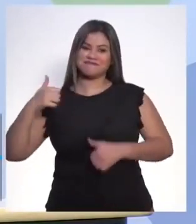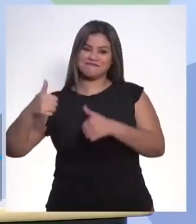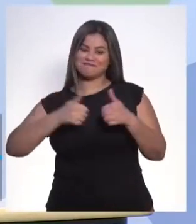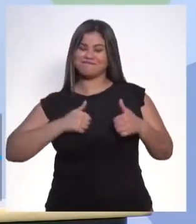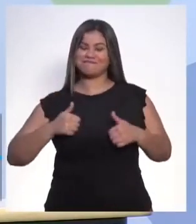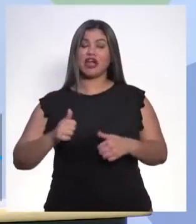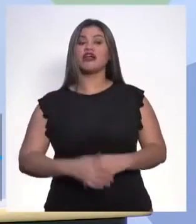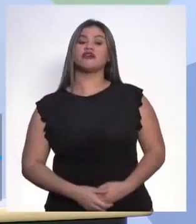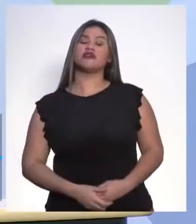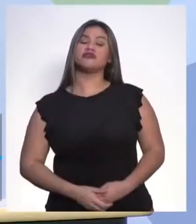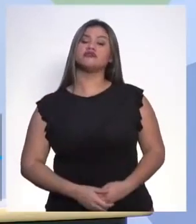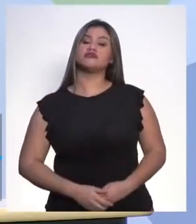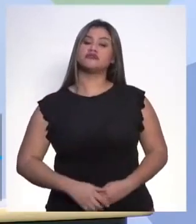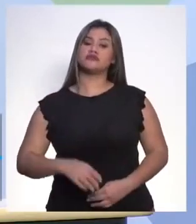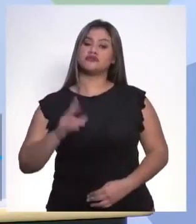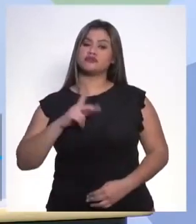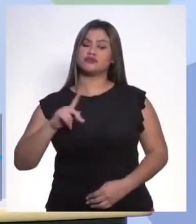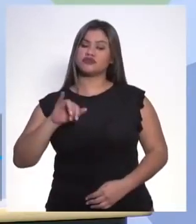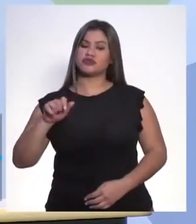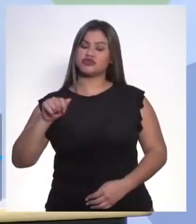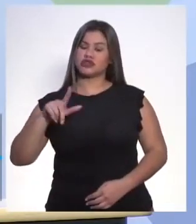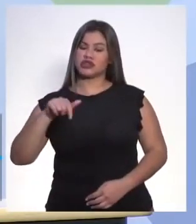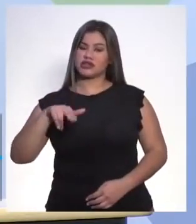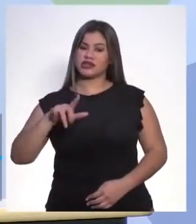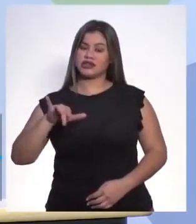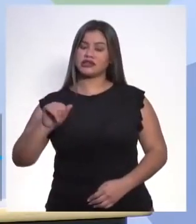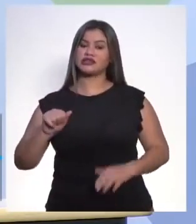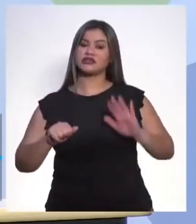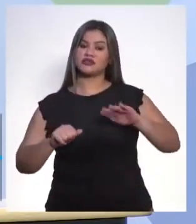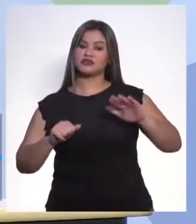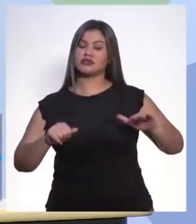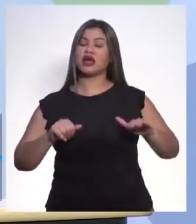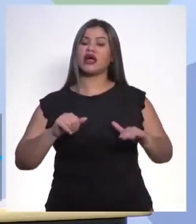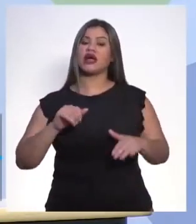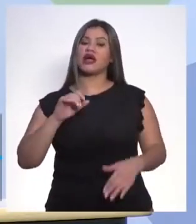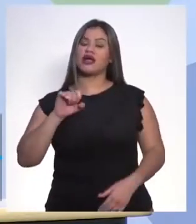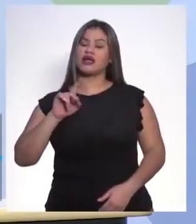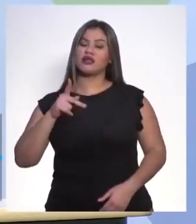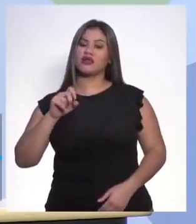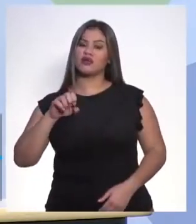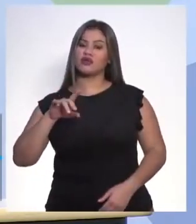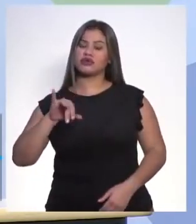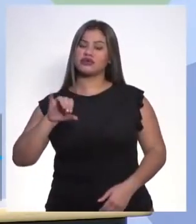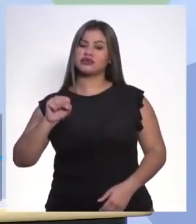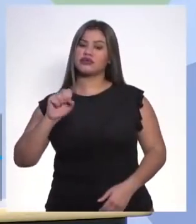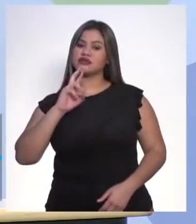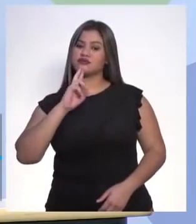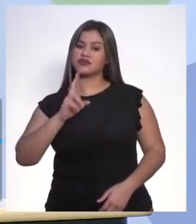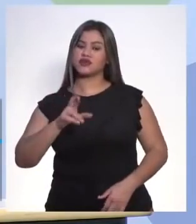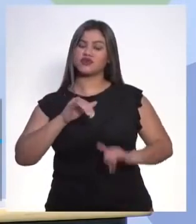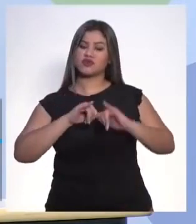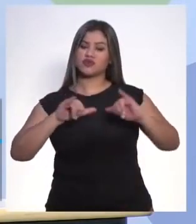Pro Jaqueline, a aluna Heloísa Flávia, respondeu: a notícia foi escrita para todos nós.